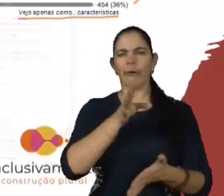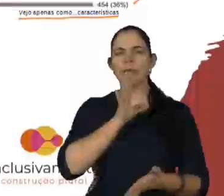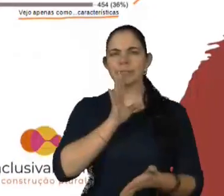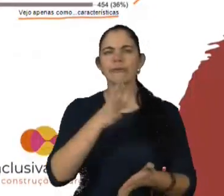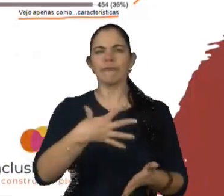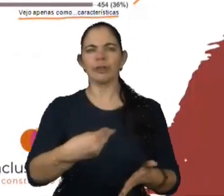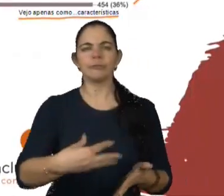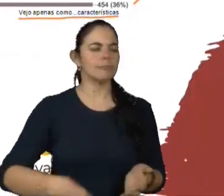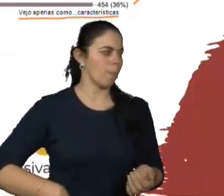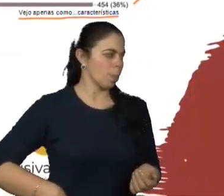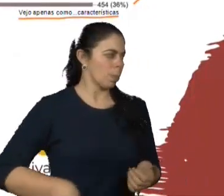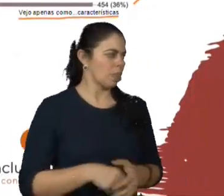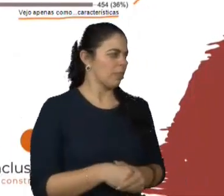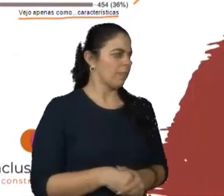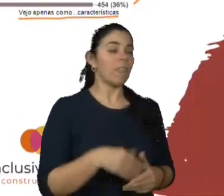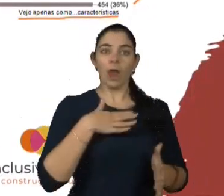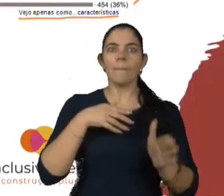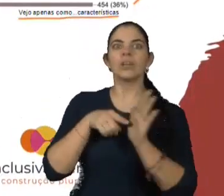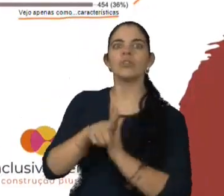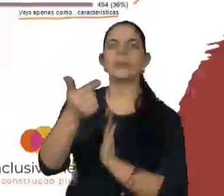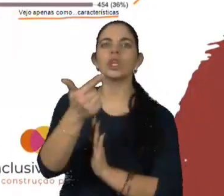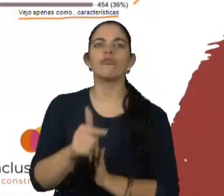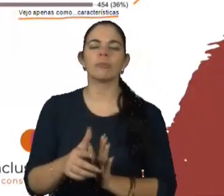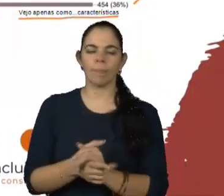filho, eu perguntei novamente.